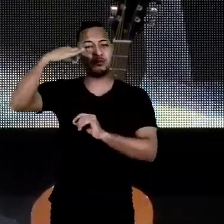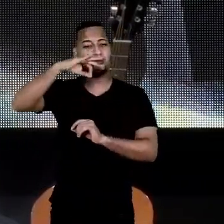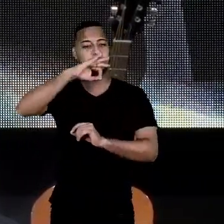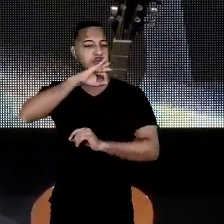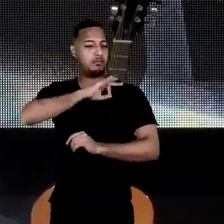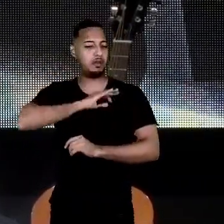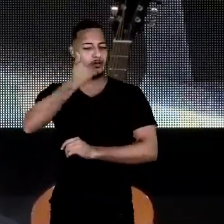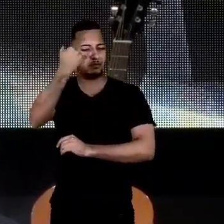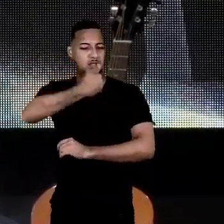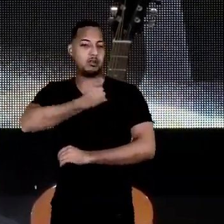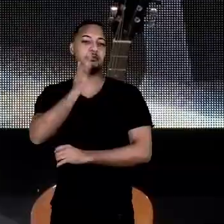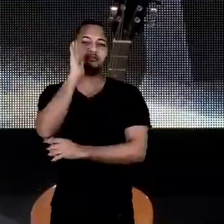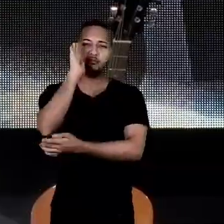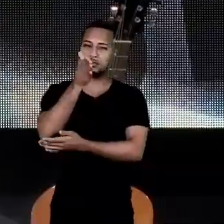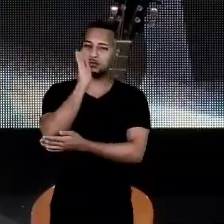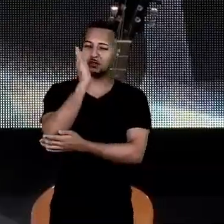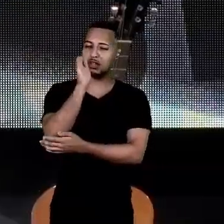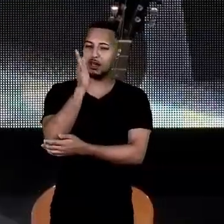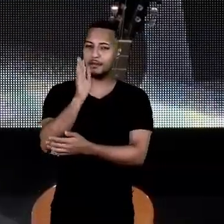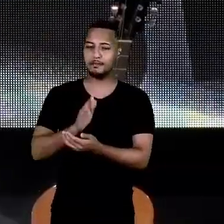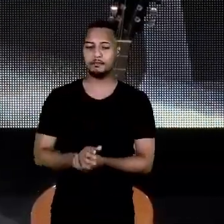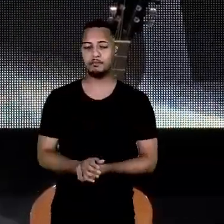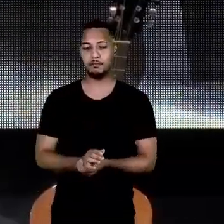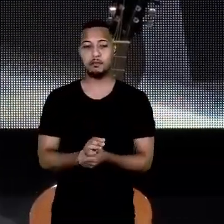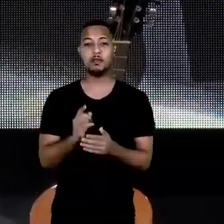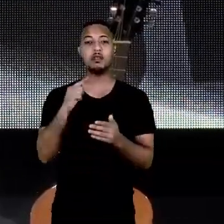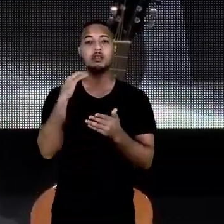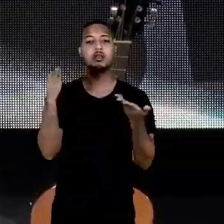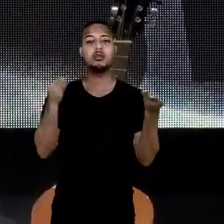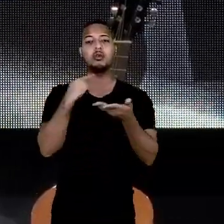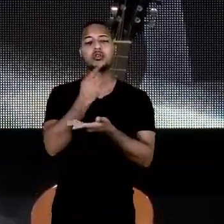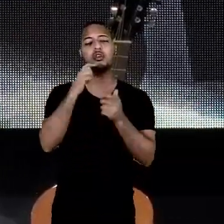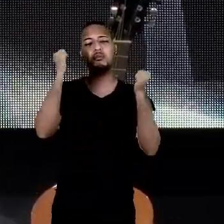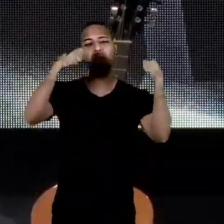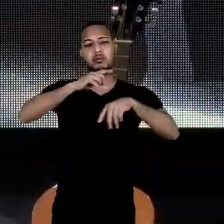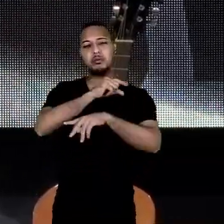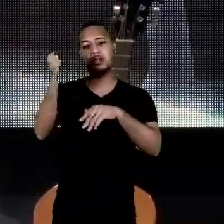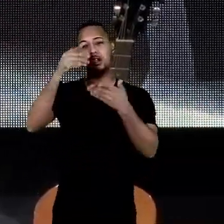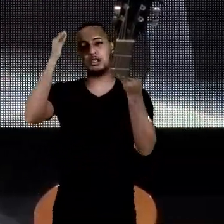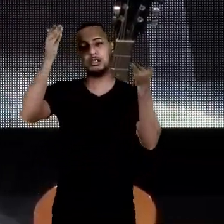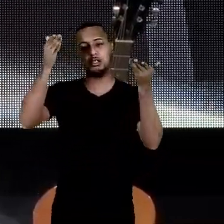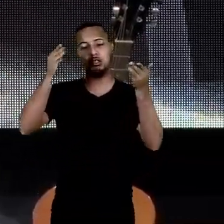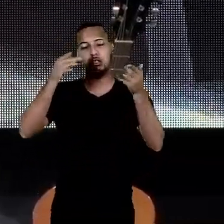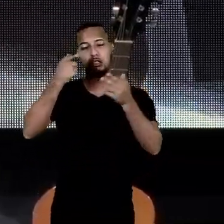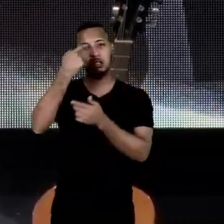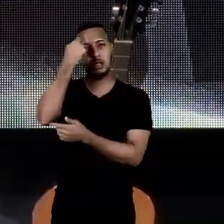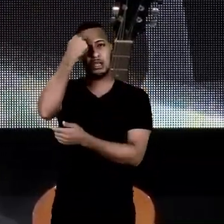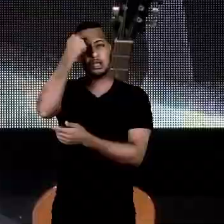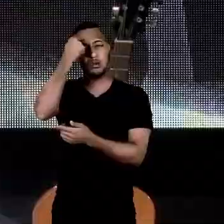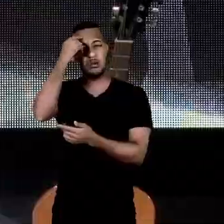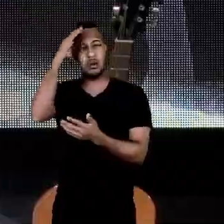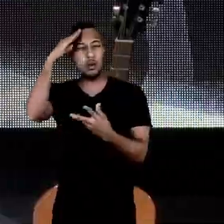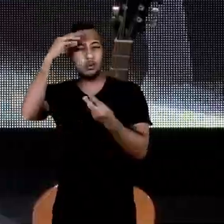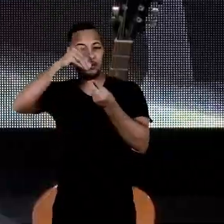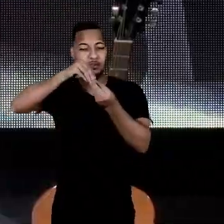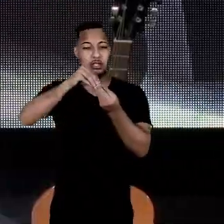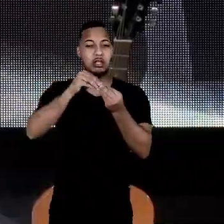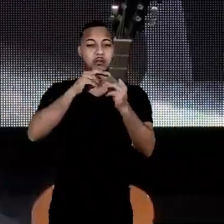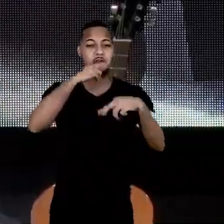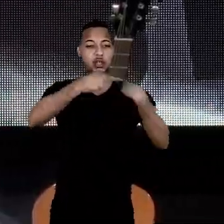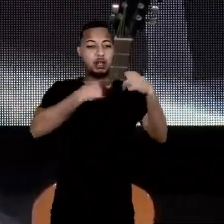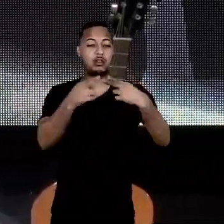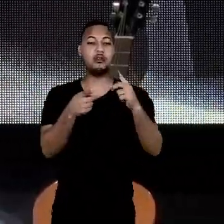seu coração. E que possamos sair daqui com um entendimento renovado. Que nós possamos sair daqui entendendo que a